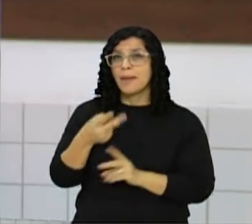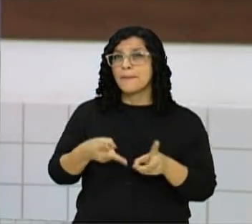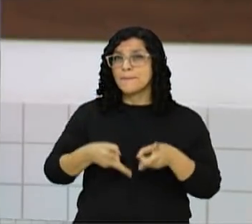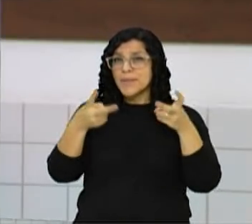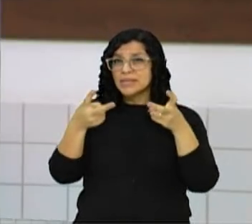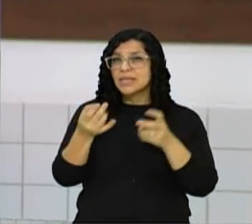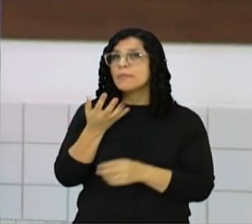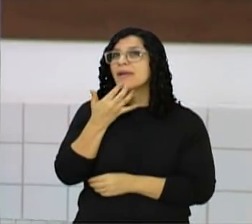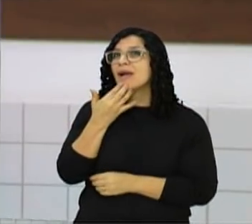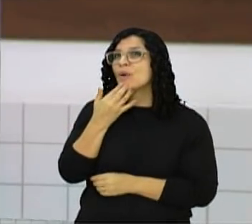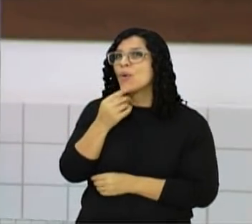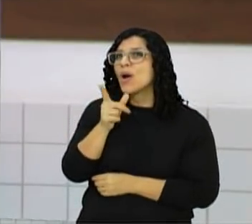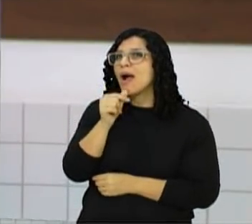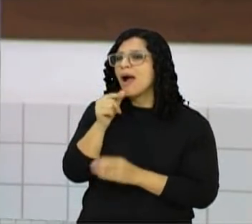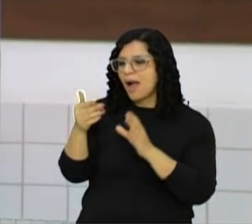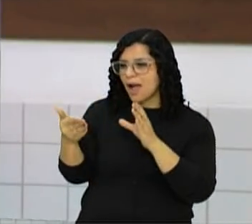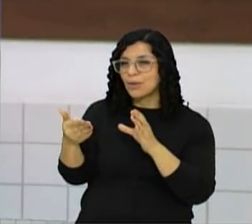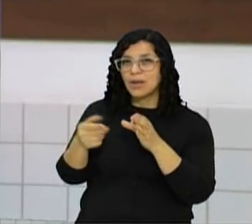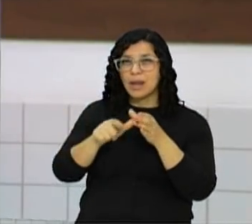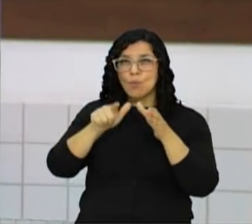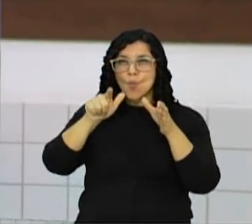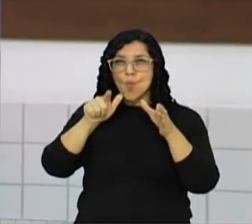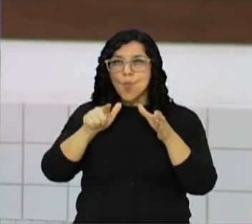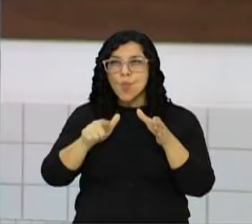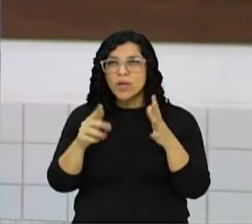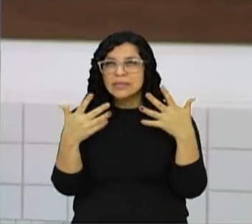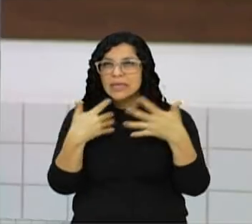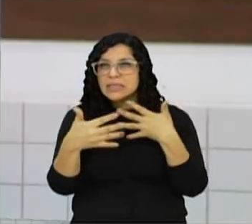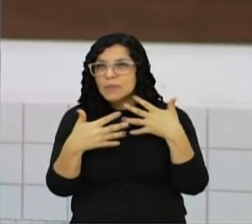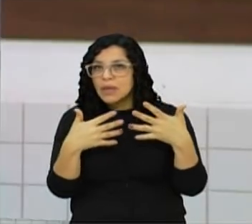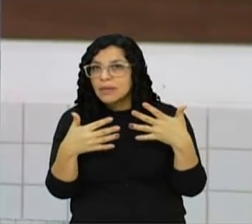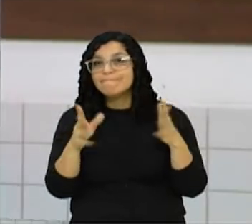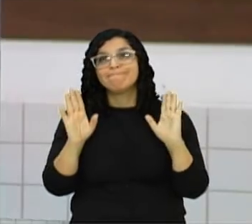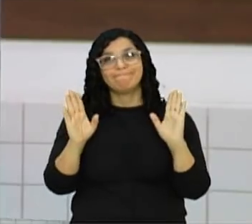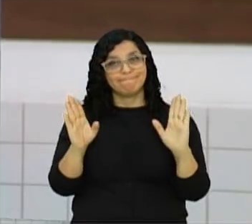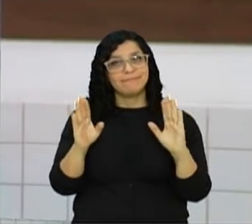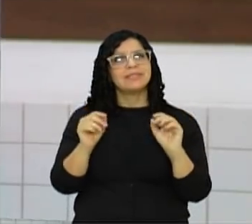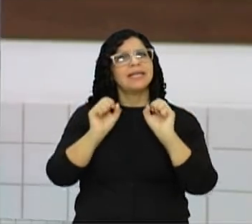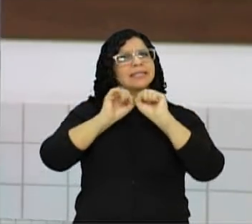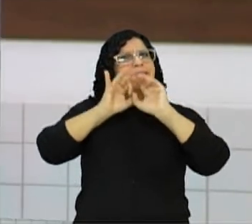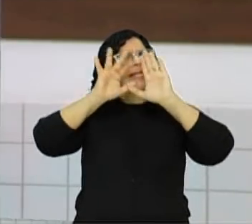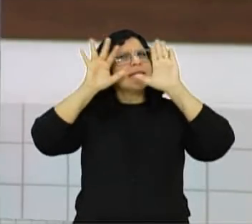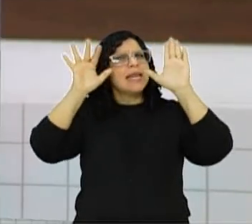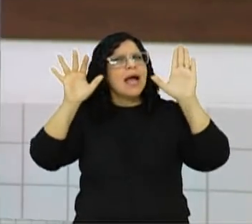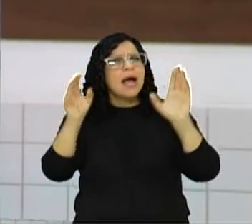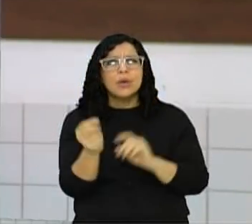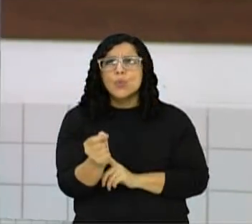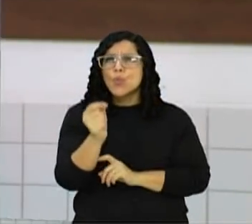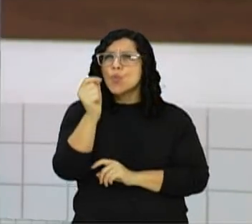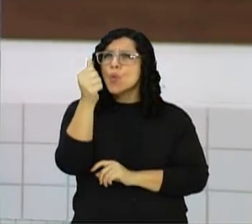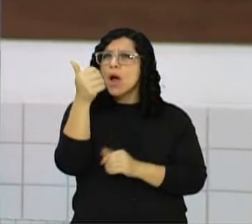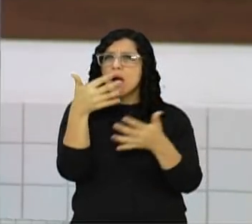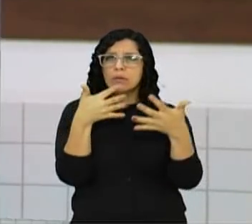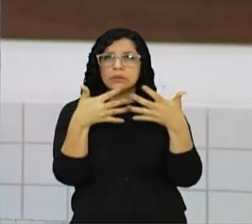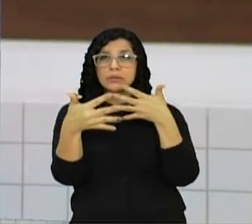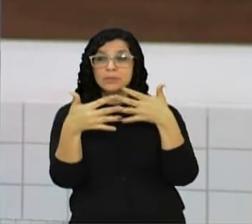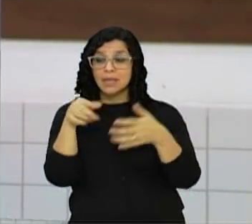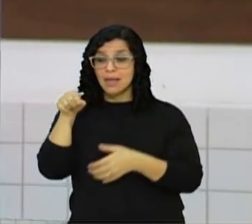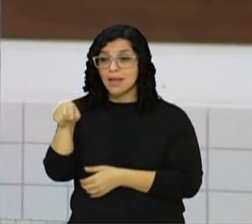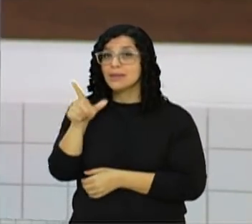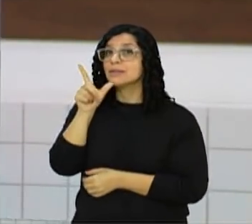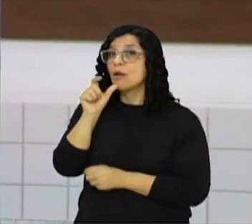Percebam a coloração desta água. Embora ela esteja quase transparente,